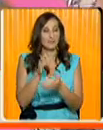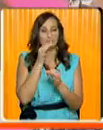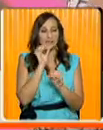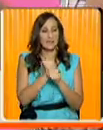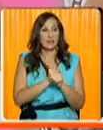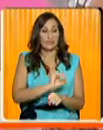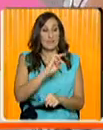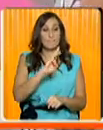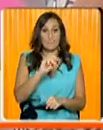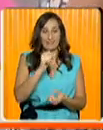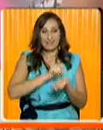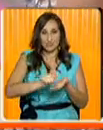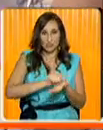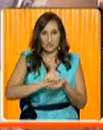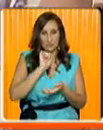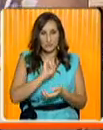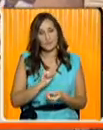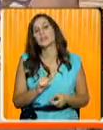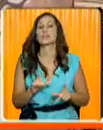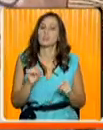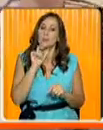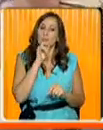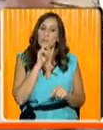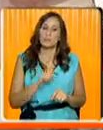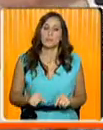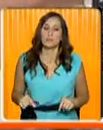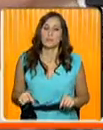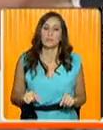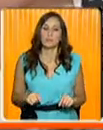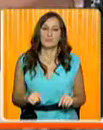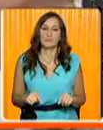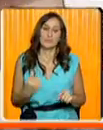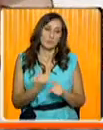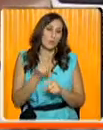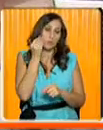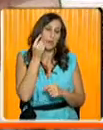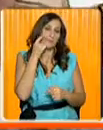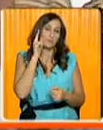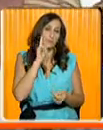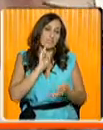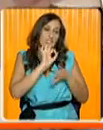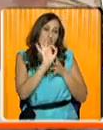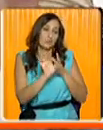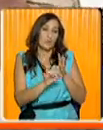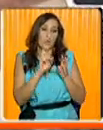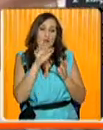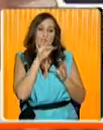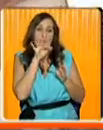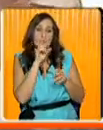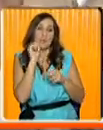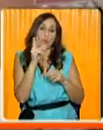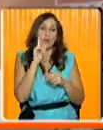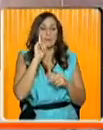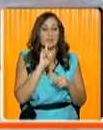e trabalhos da Marta que poderá aqui também encontrar... O que somos, todos nós, não é? Ou a família ou a